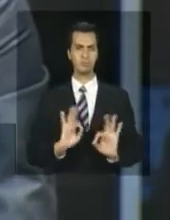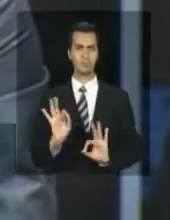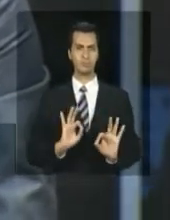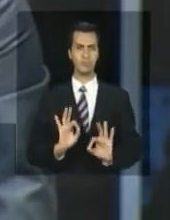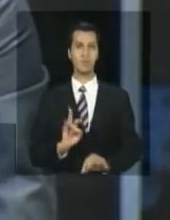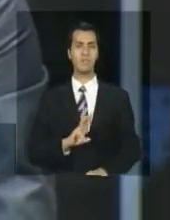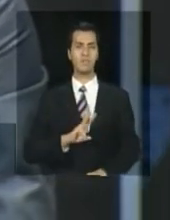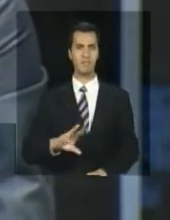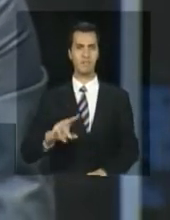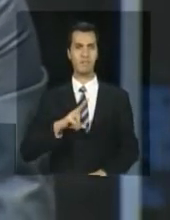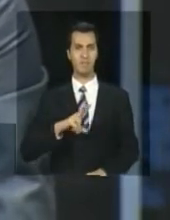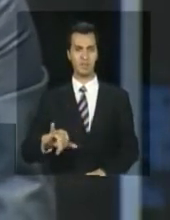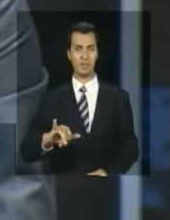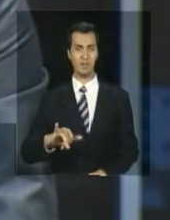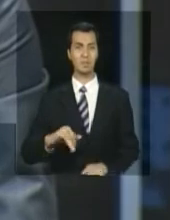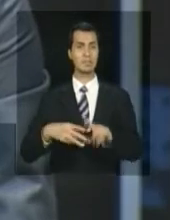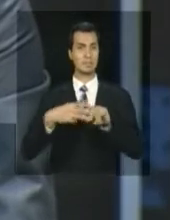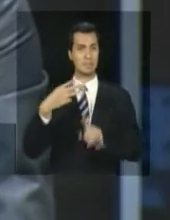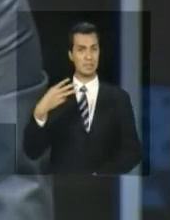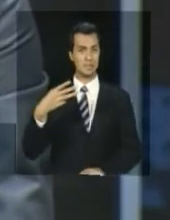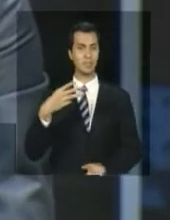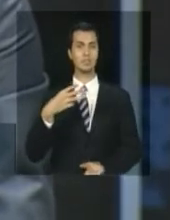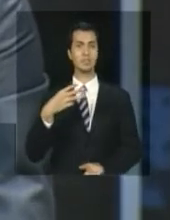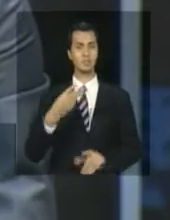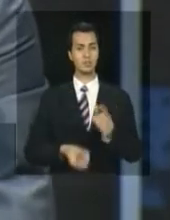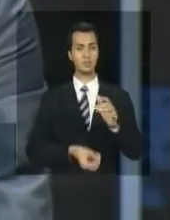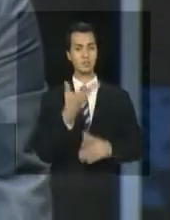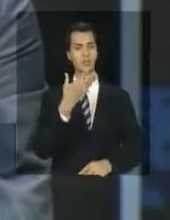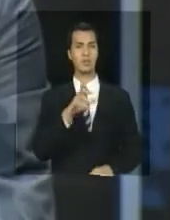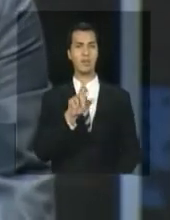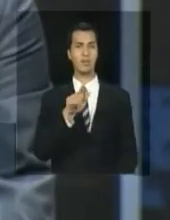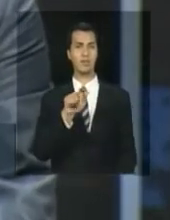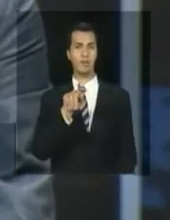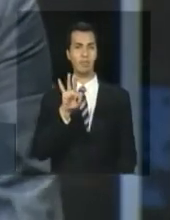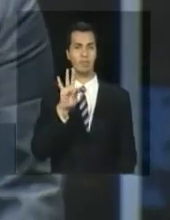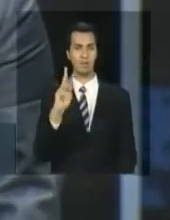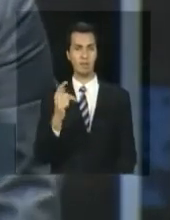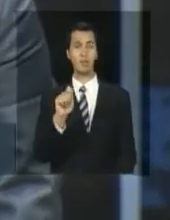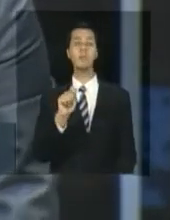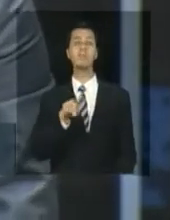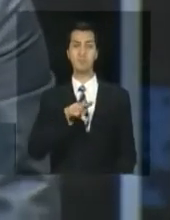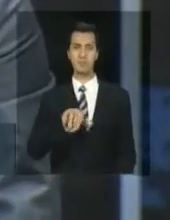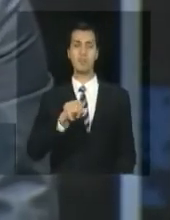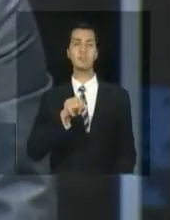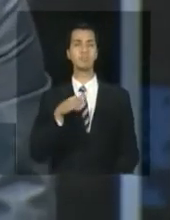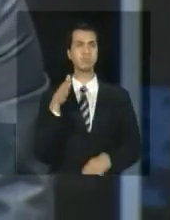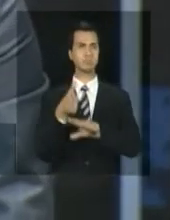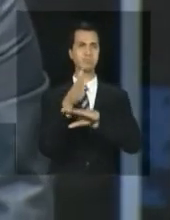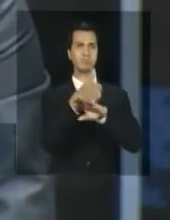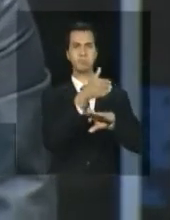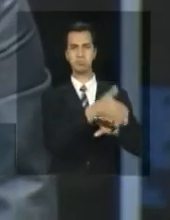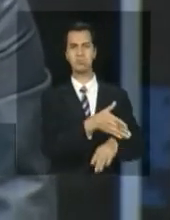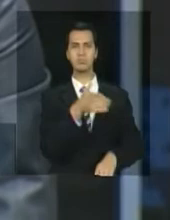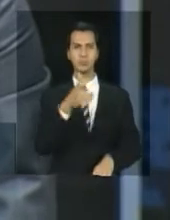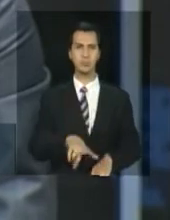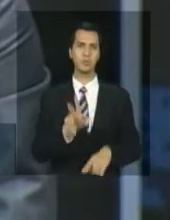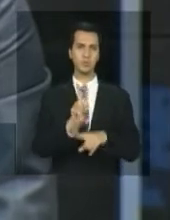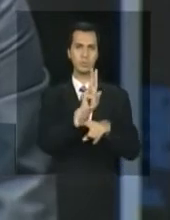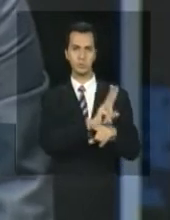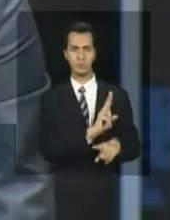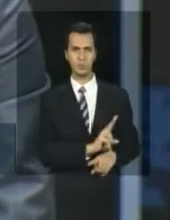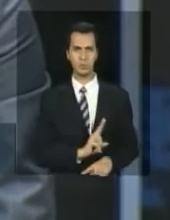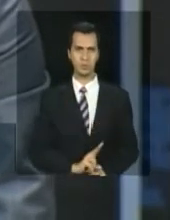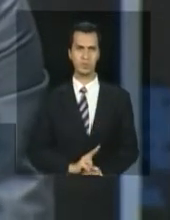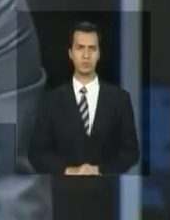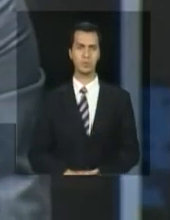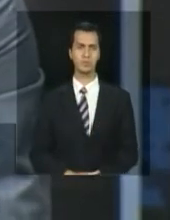3 outras operações Ágata atuar de forma decisiva na proteção e no